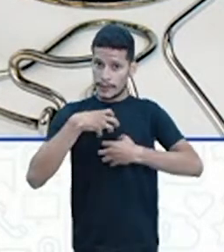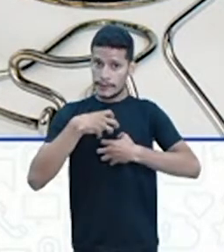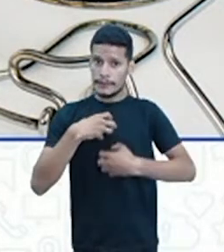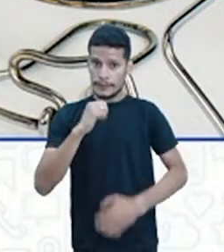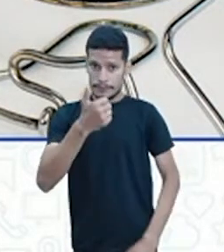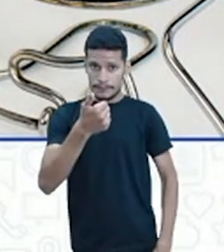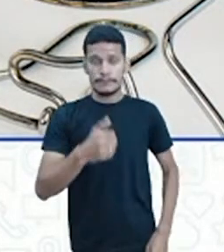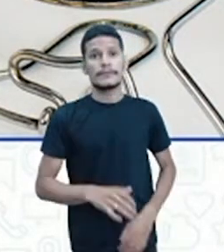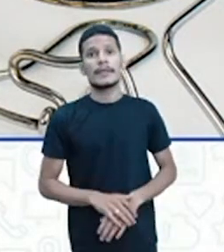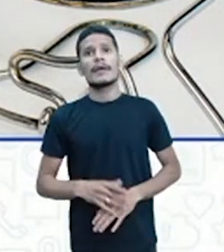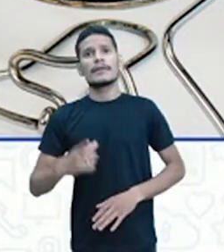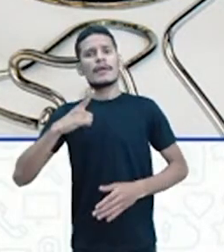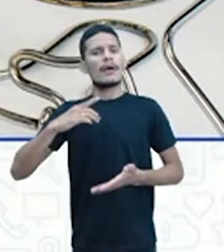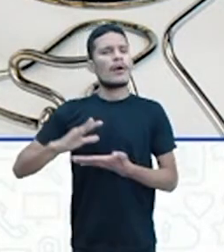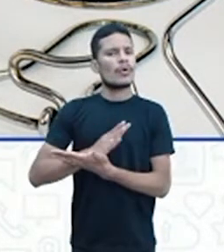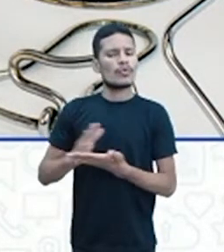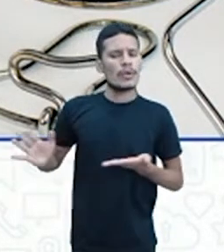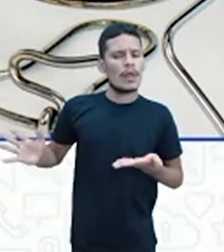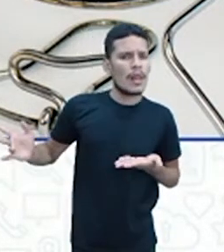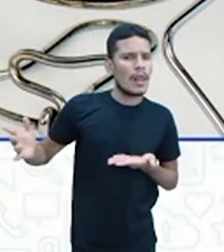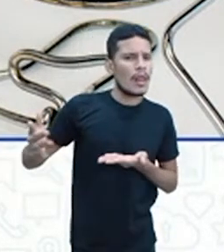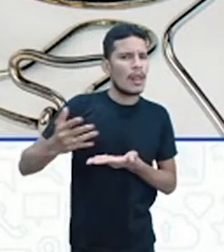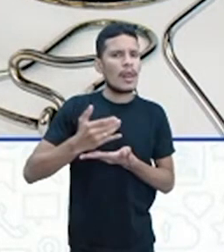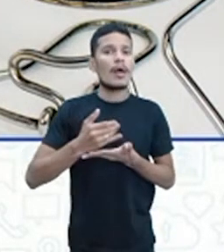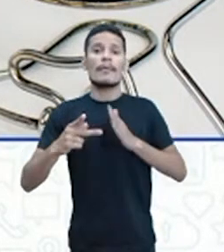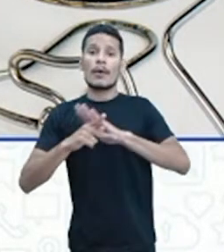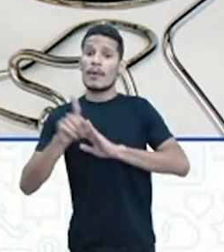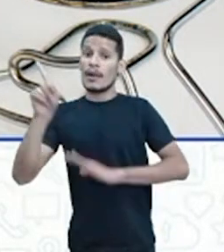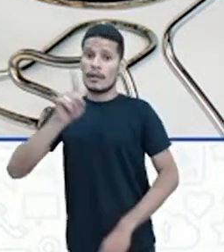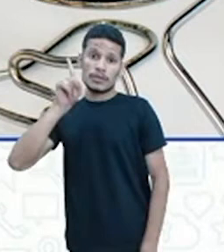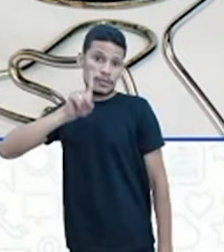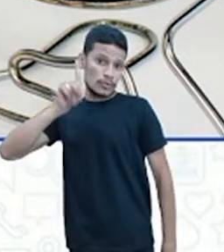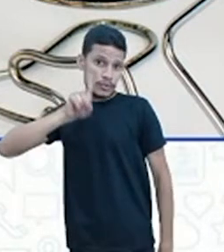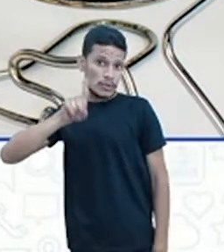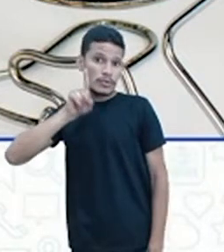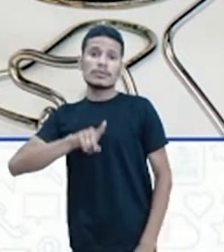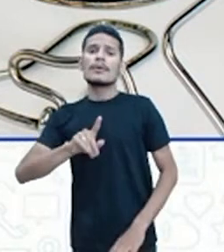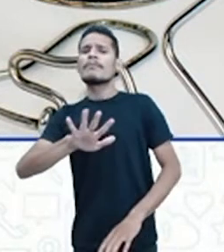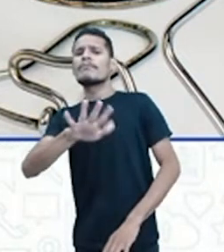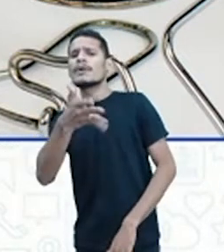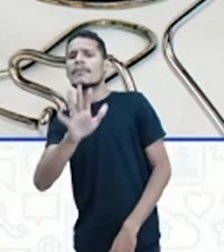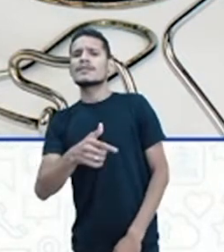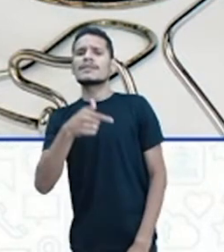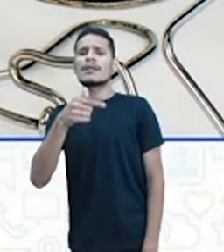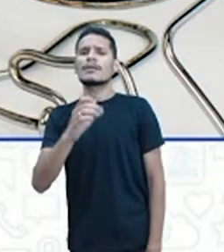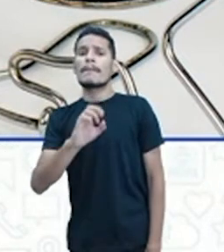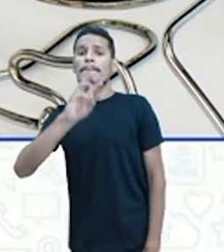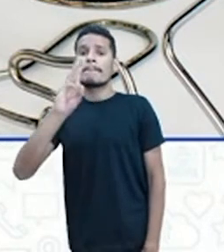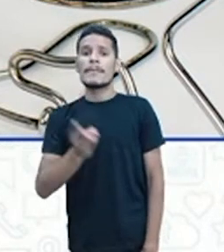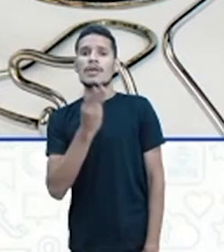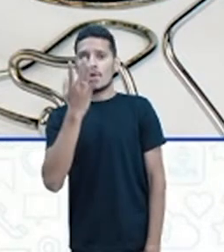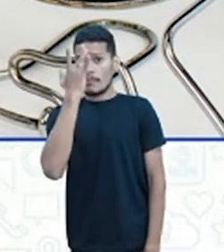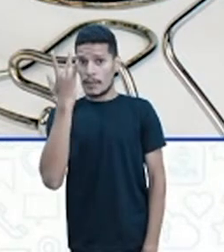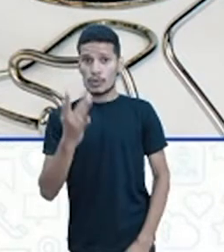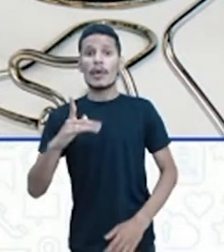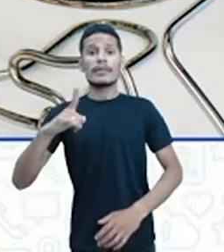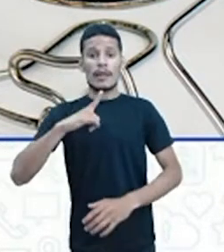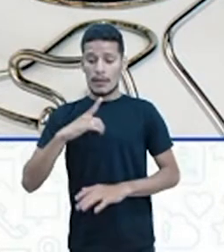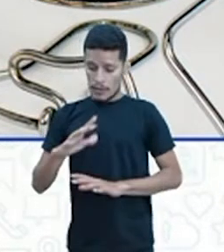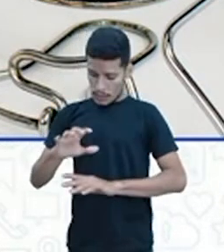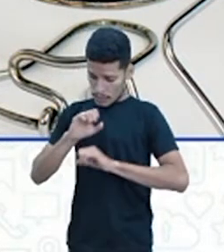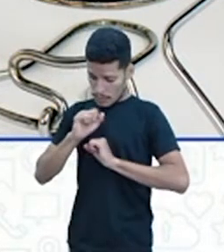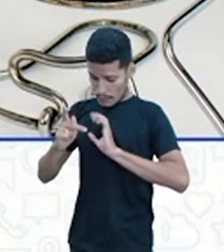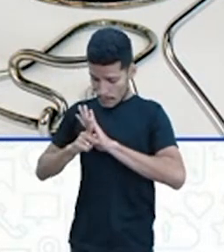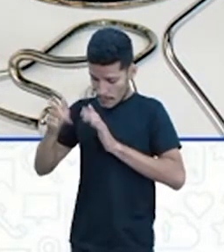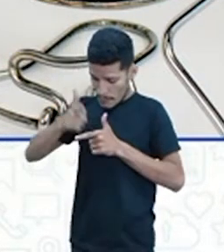Conforme dados do Instituto Nacional de Saúde Mental dos Estados Unidos, aproximadamente 70 milhões de pessoas desenvolvem algum tipo de